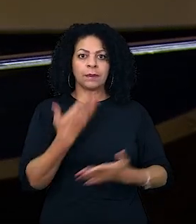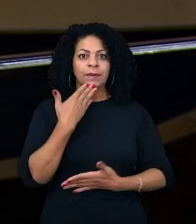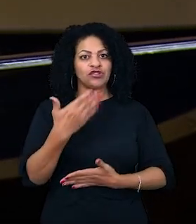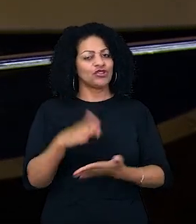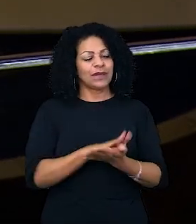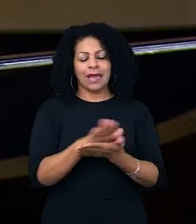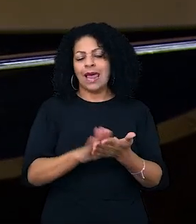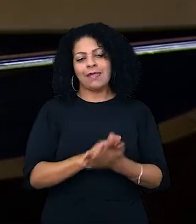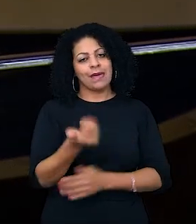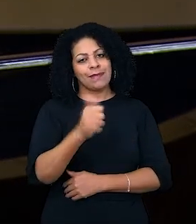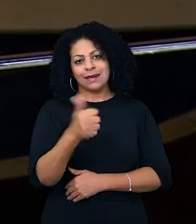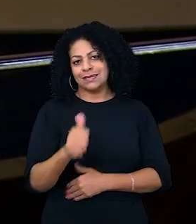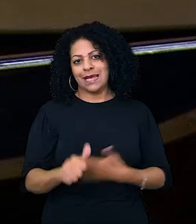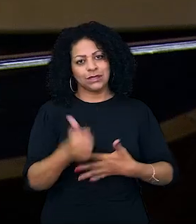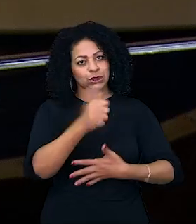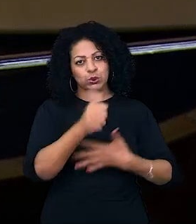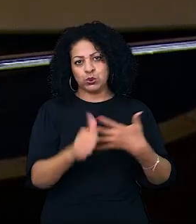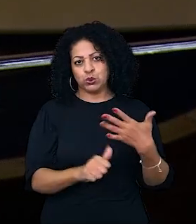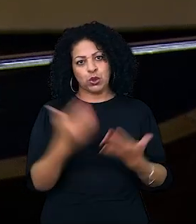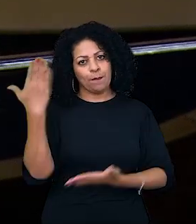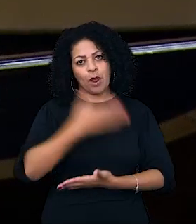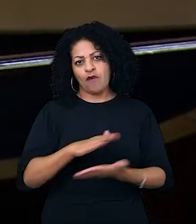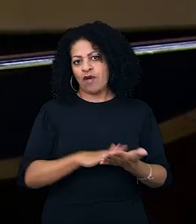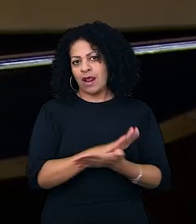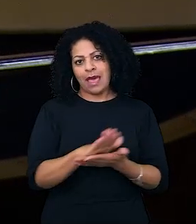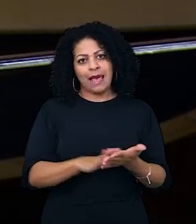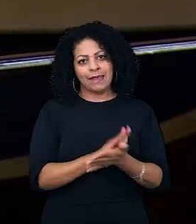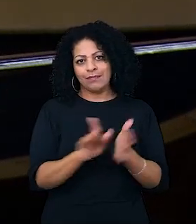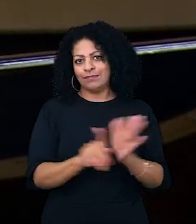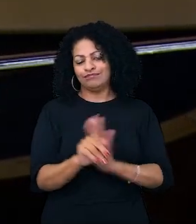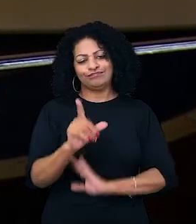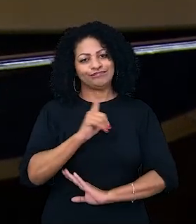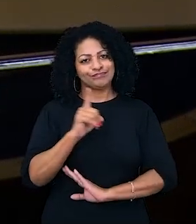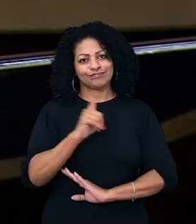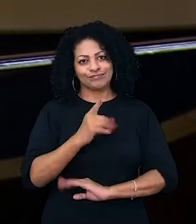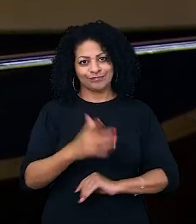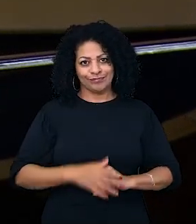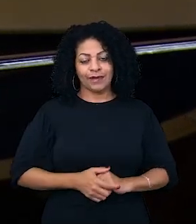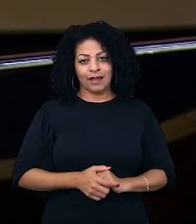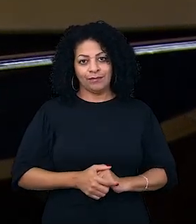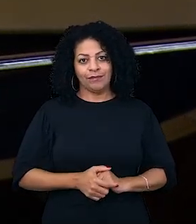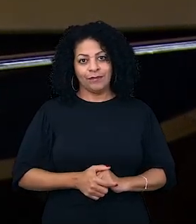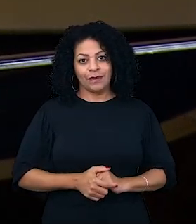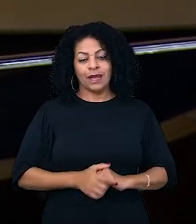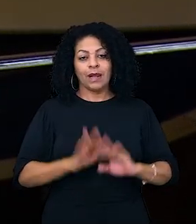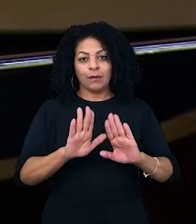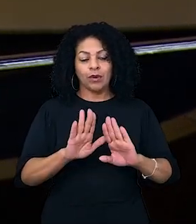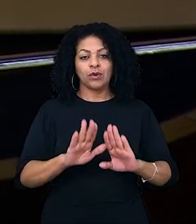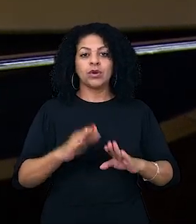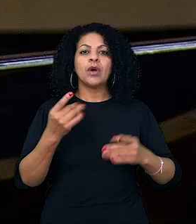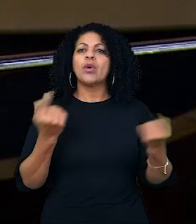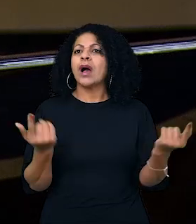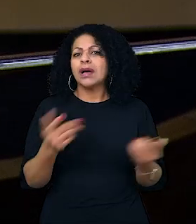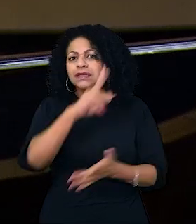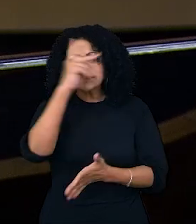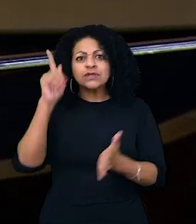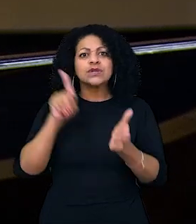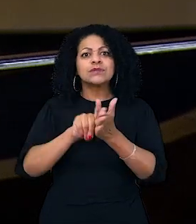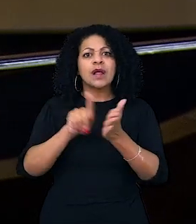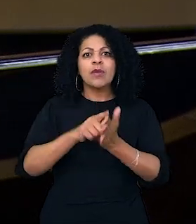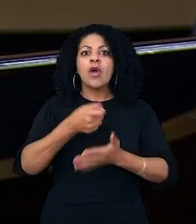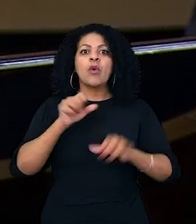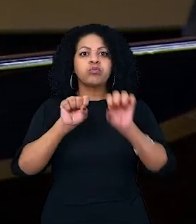são analisados. Não há produção de prova, há um obstáculo para que sejam ouvidos os depoimentos